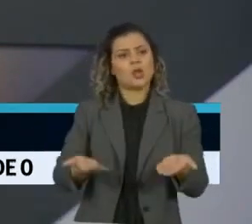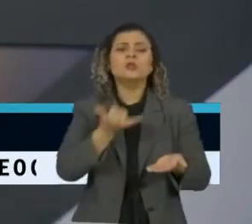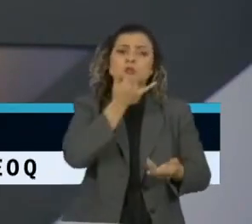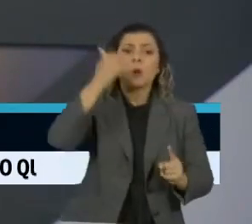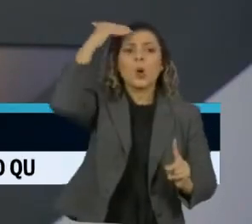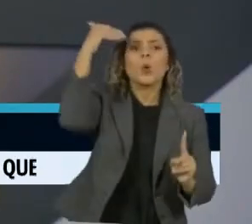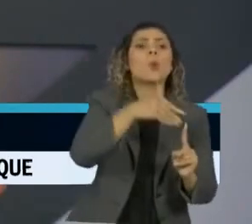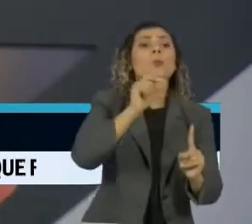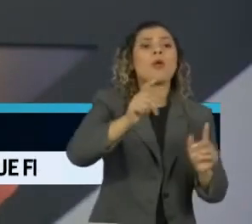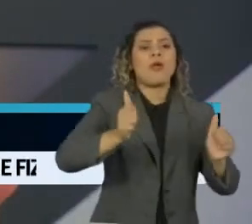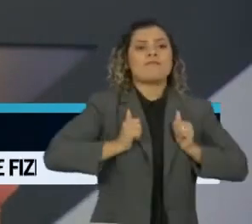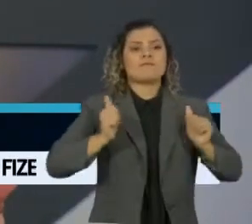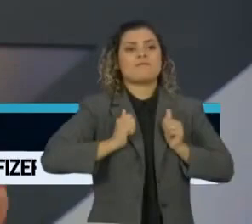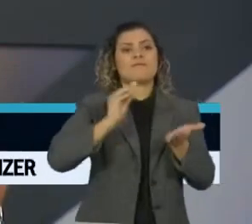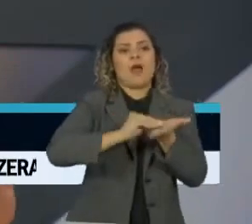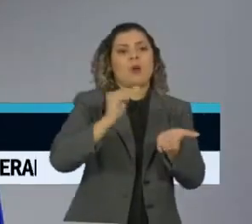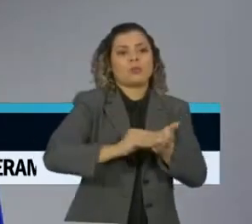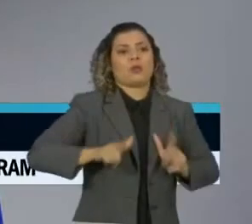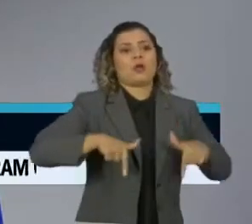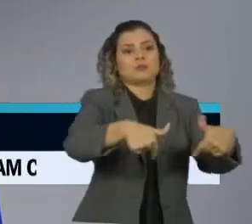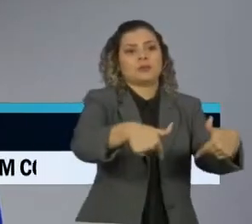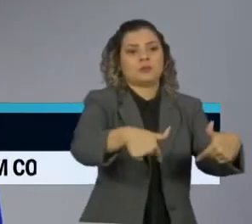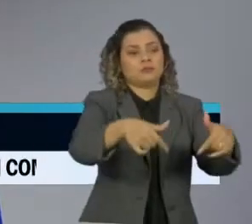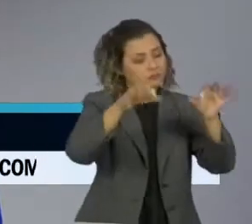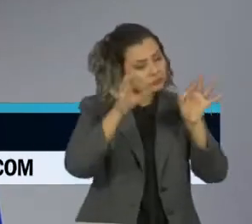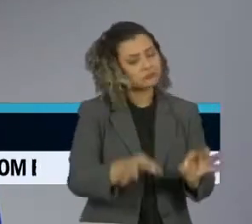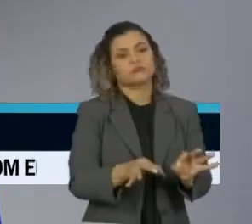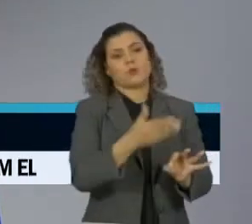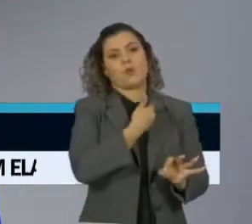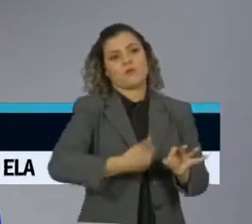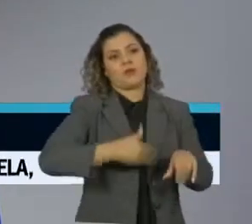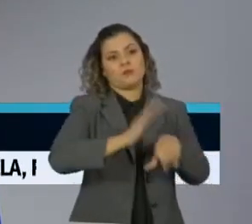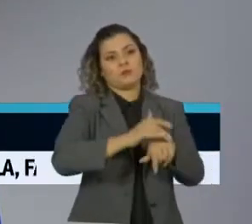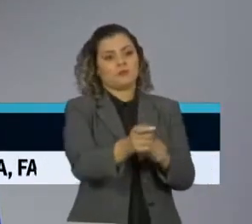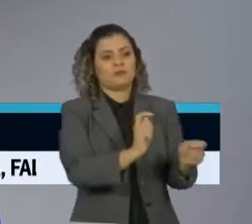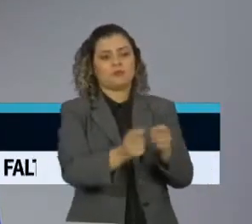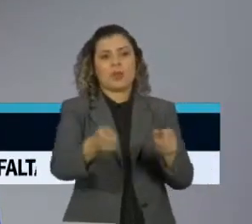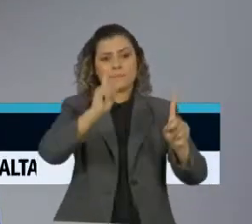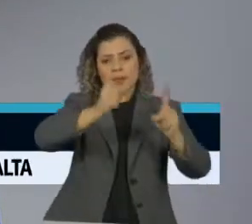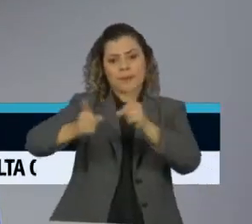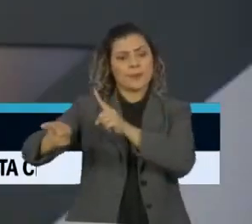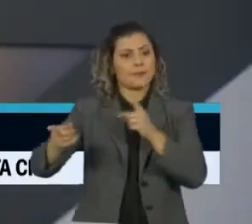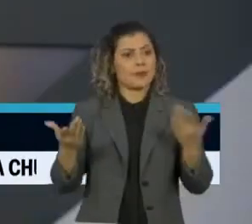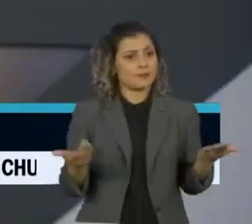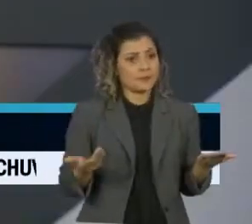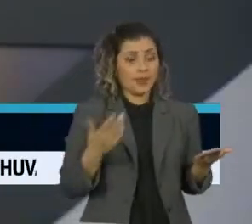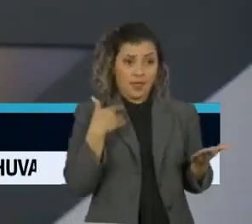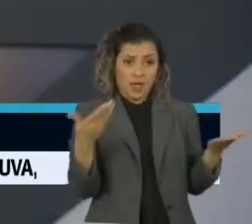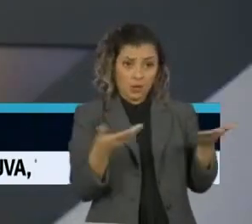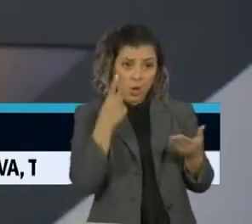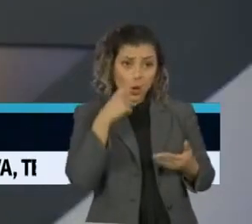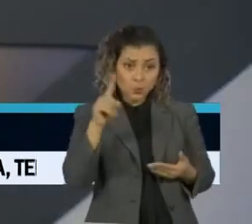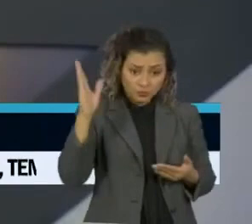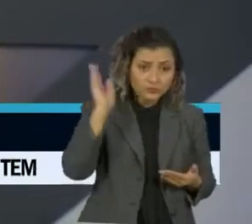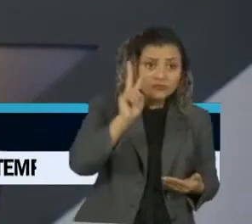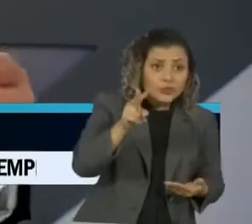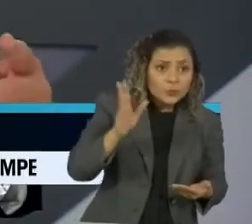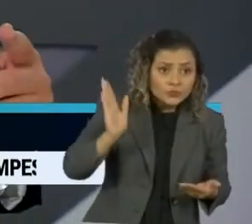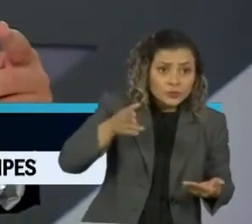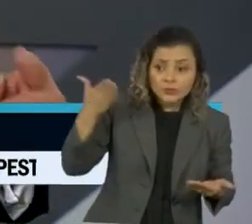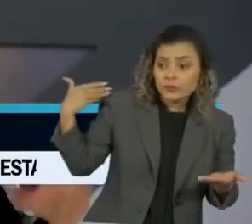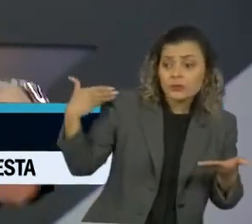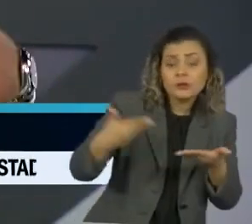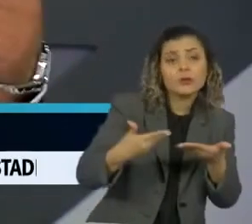existe aí é a ausência do governo federal na coordenação disso. Veja, agora, por último, finalmente